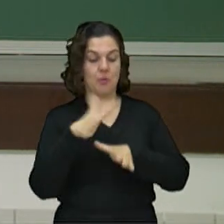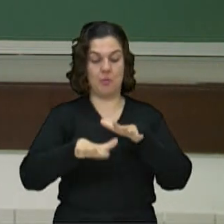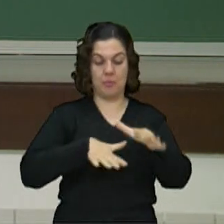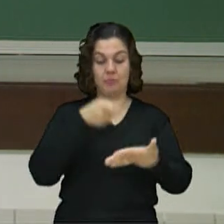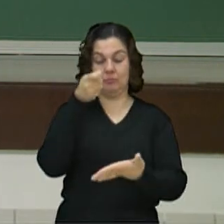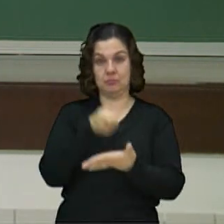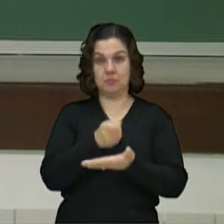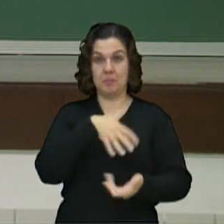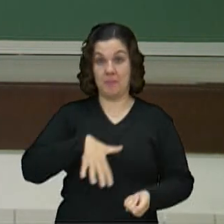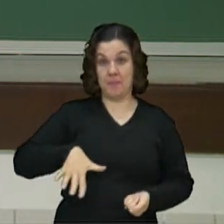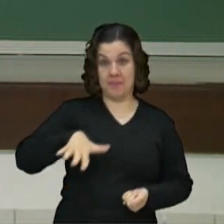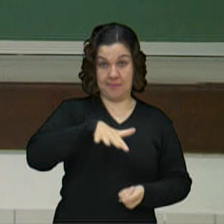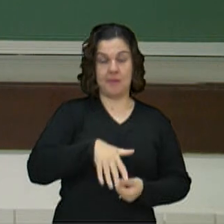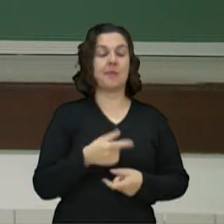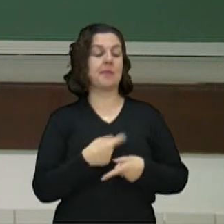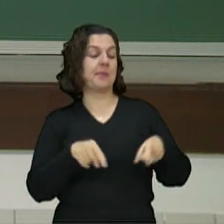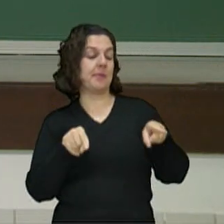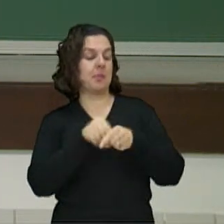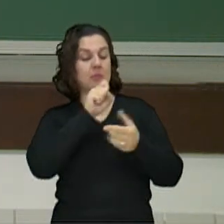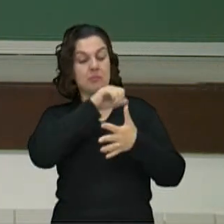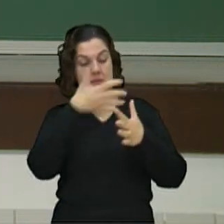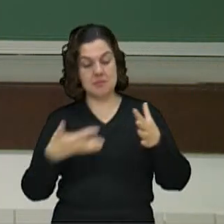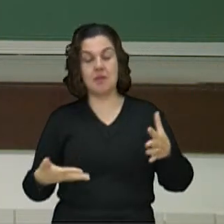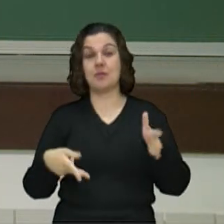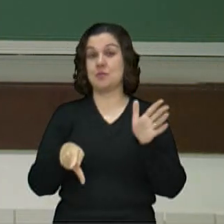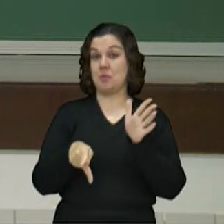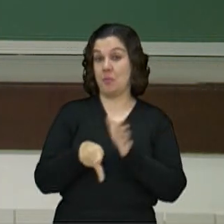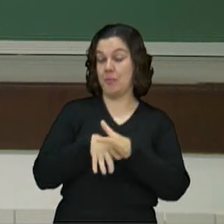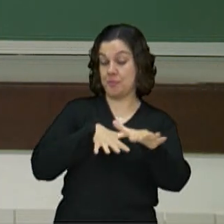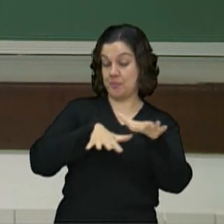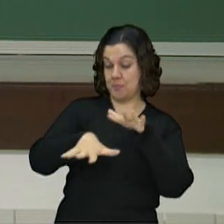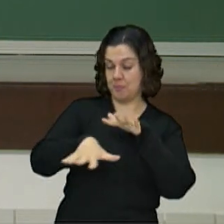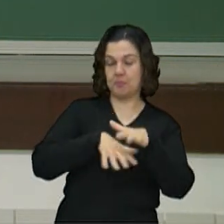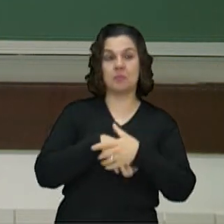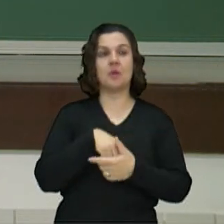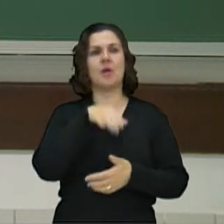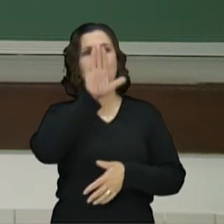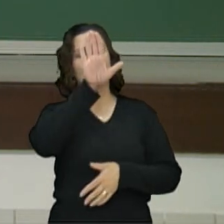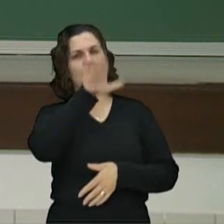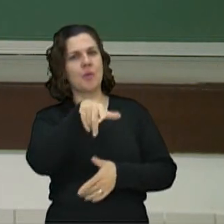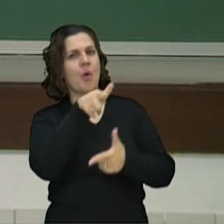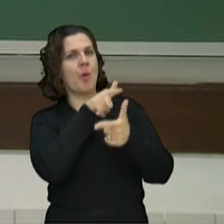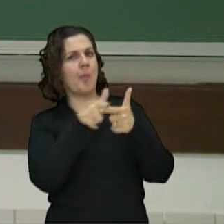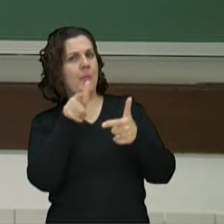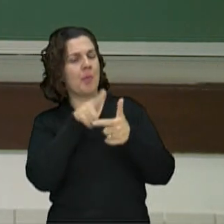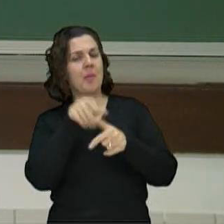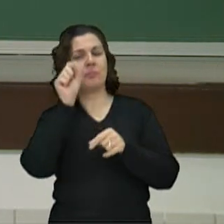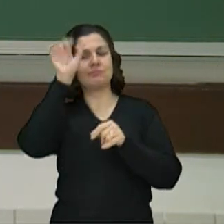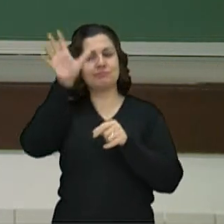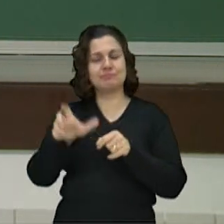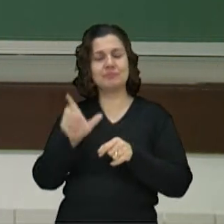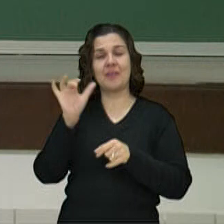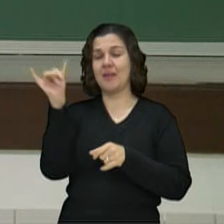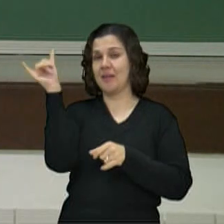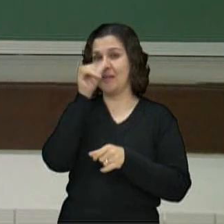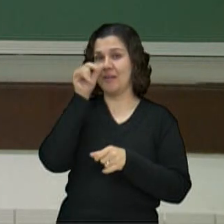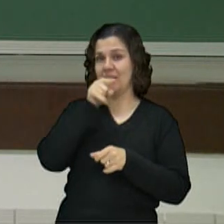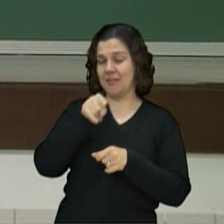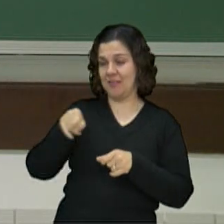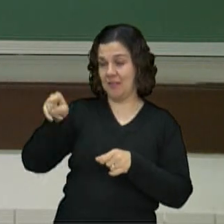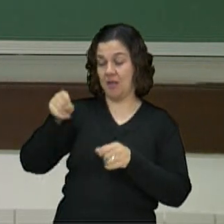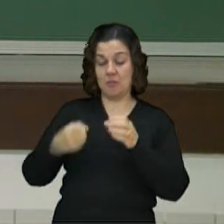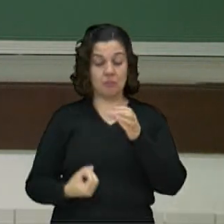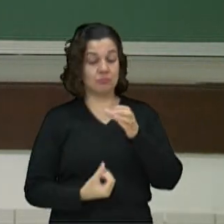movimentos totalitários e ainda as características desses movimentos. Qual era a situação da Itália para